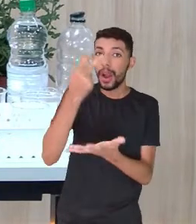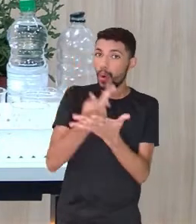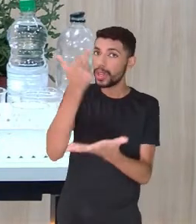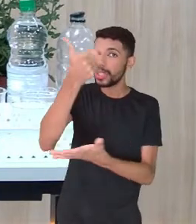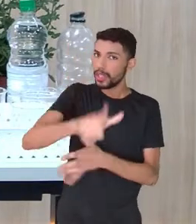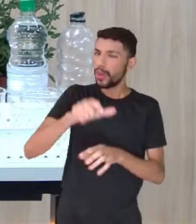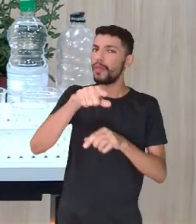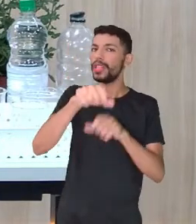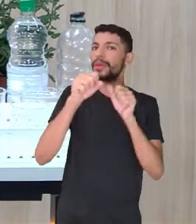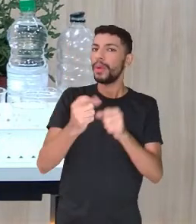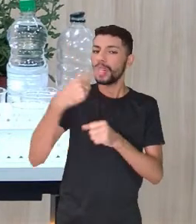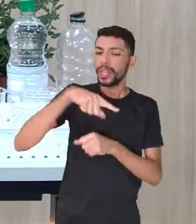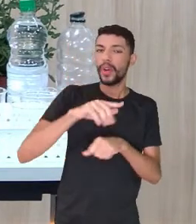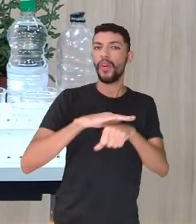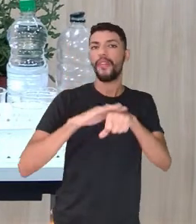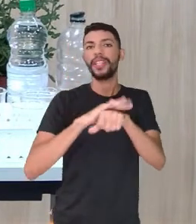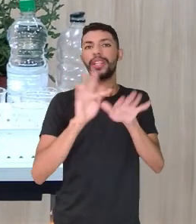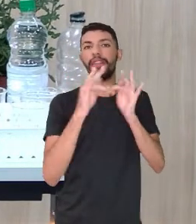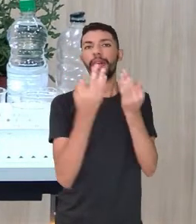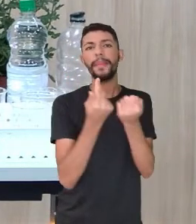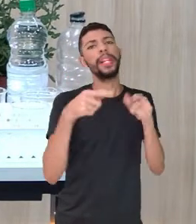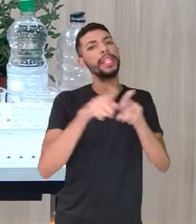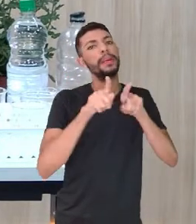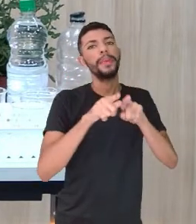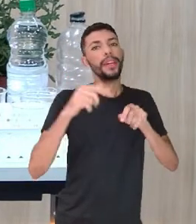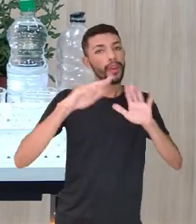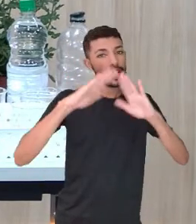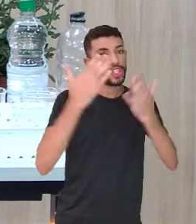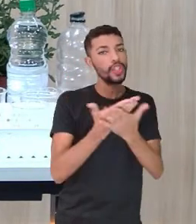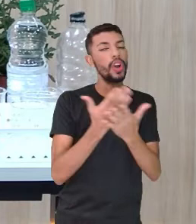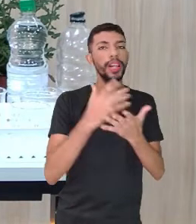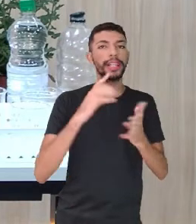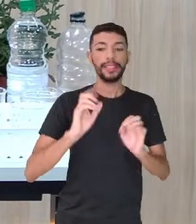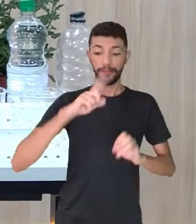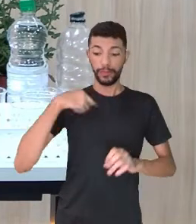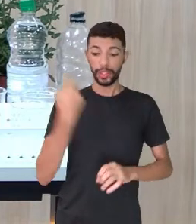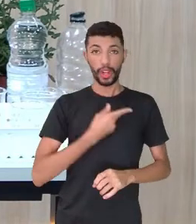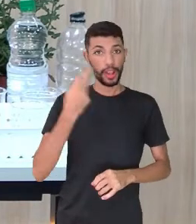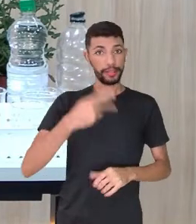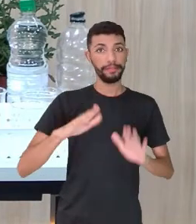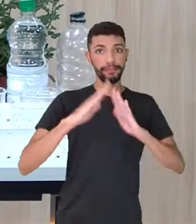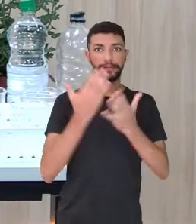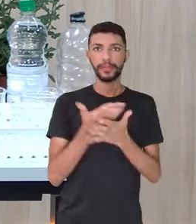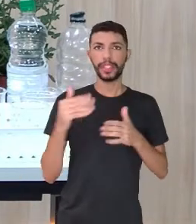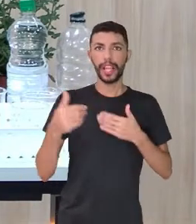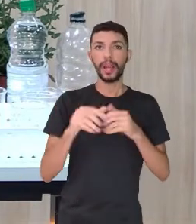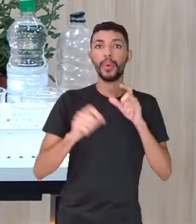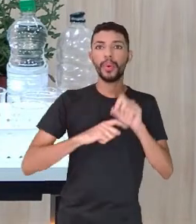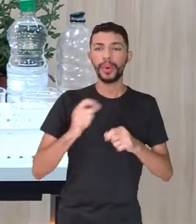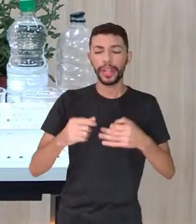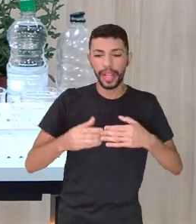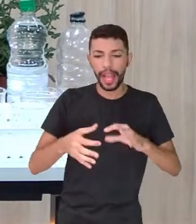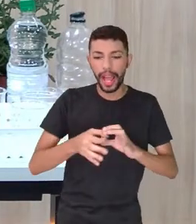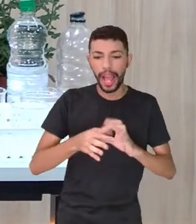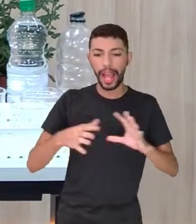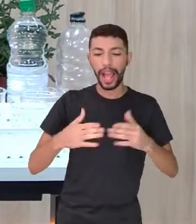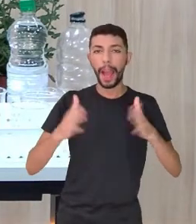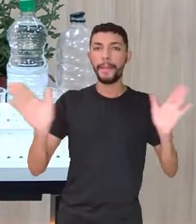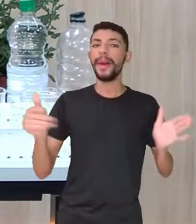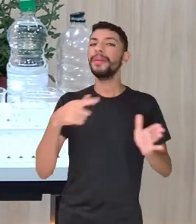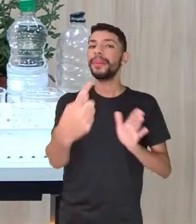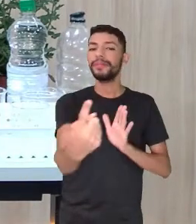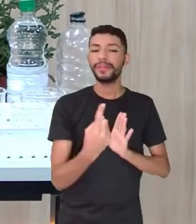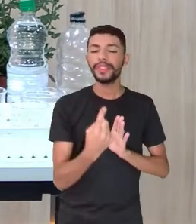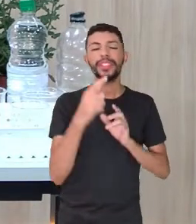família e vocês também podem contar com a escola. Nós da escola estamos de braços abertos para ouvir e ajudar você